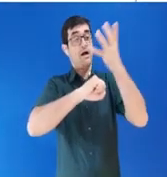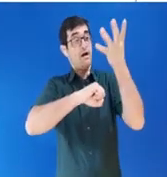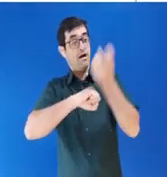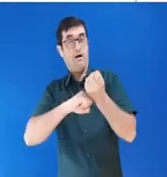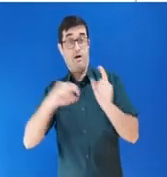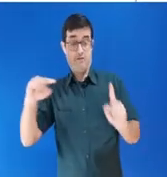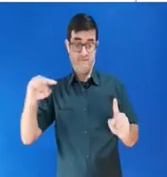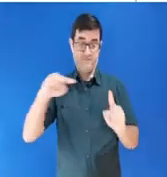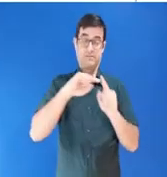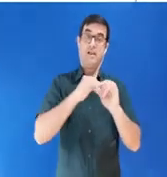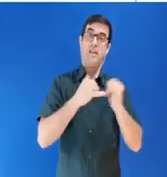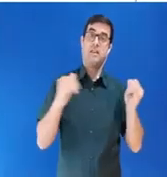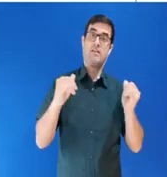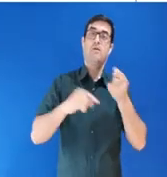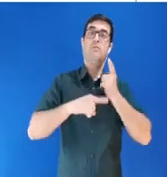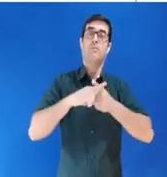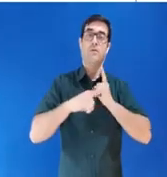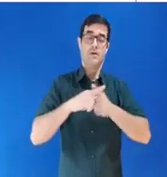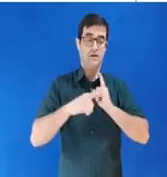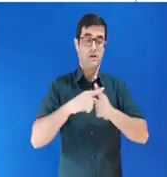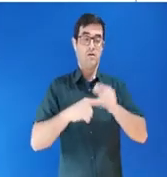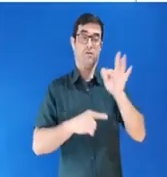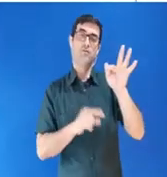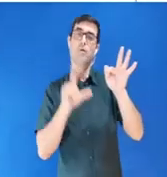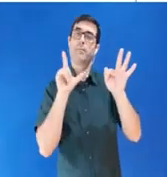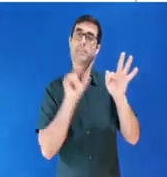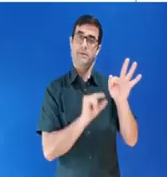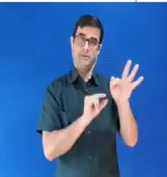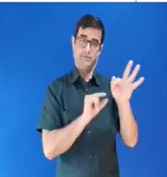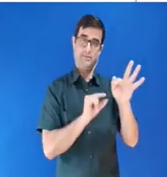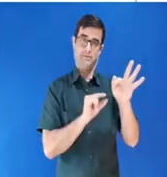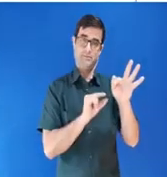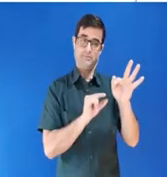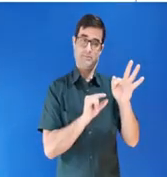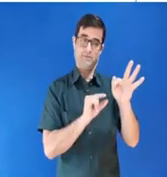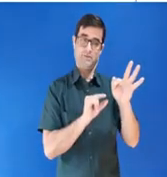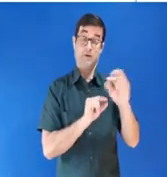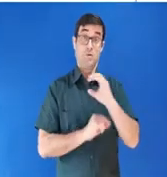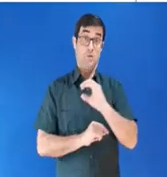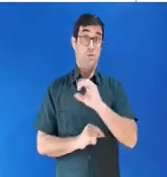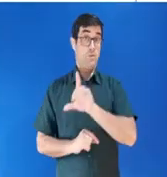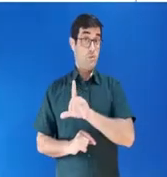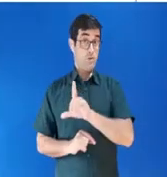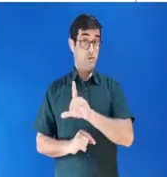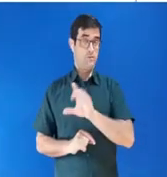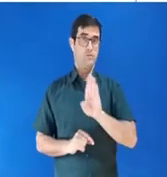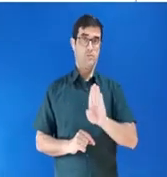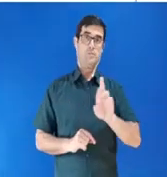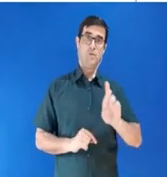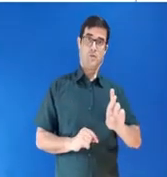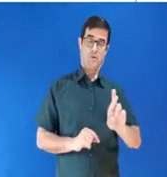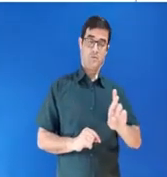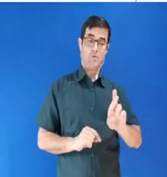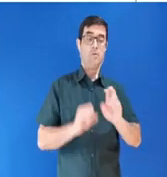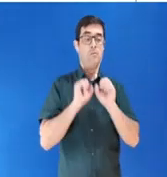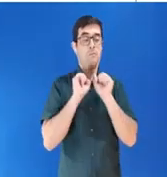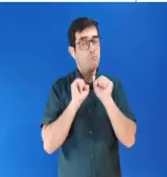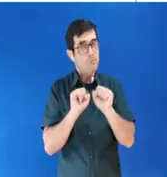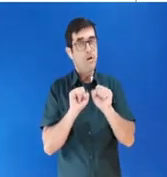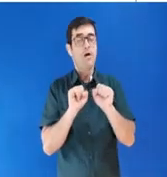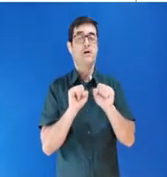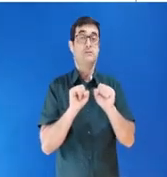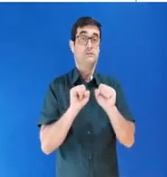muito pequenininho, maior repulsão. Agora, nesse caso do cloro para o bromo, eu posso dizer que o cloro tem